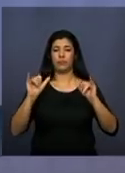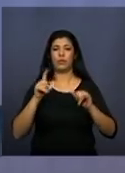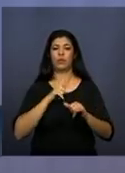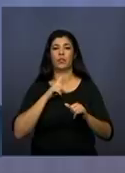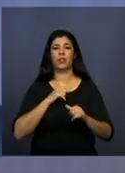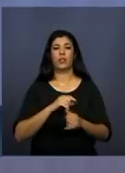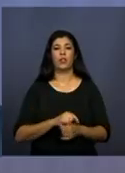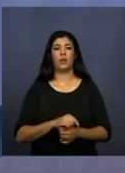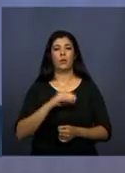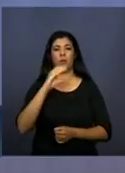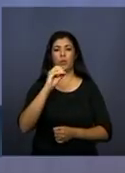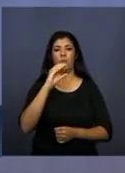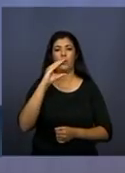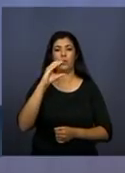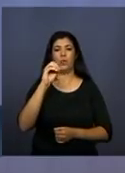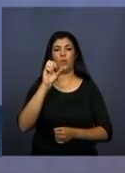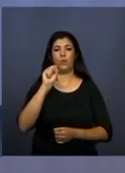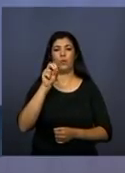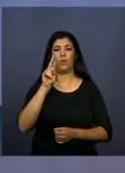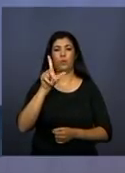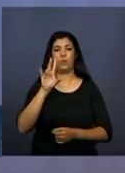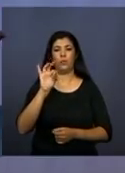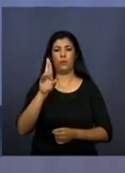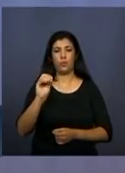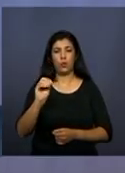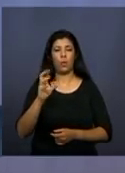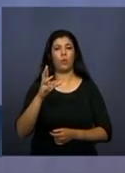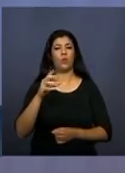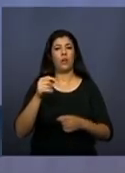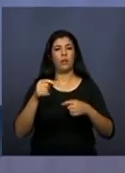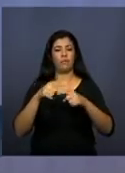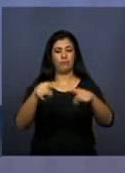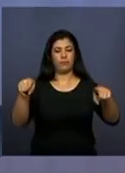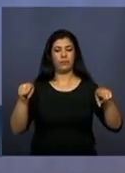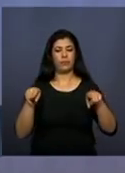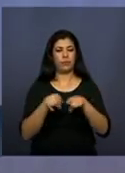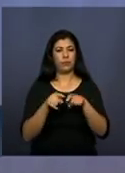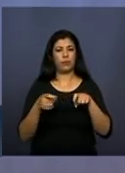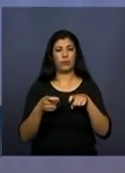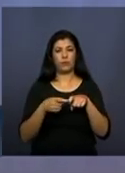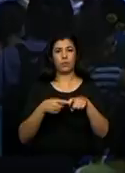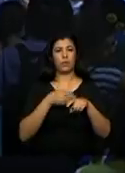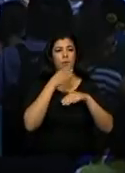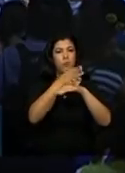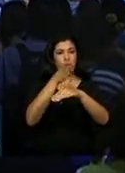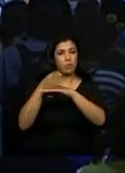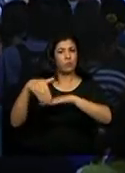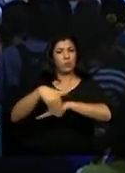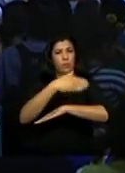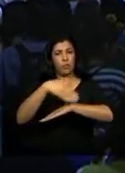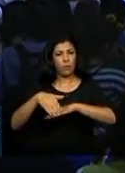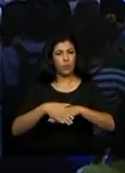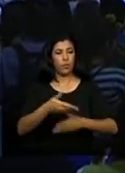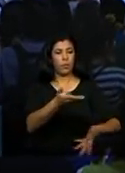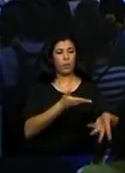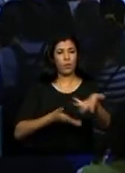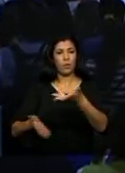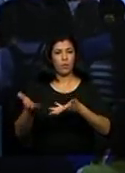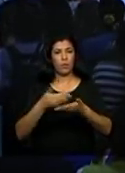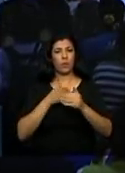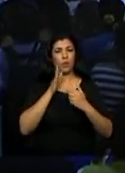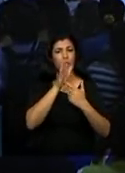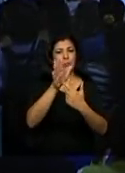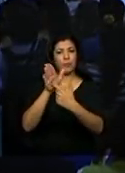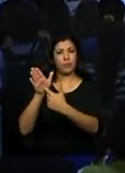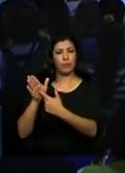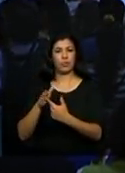consultório na rua, né? Da saúde. Consultório na rua, ele está indo, ele está fazendo abordagem, ele está atendendo, conseguindo acessar a população